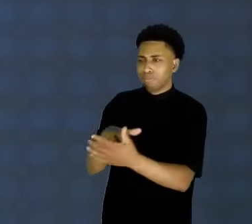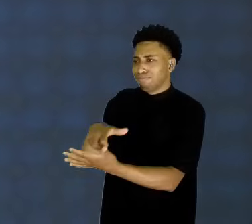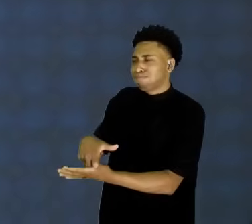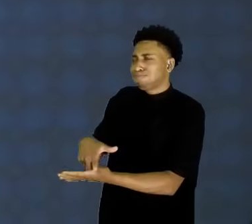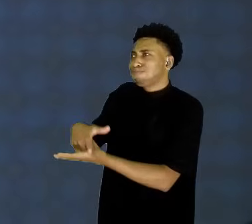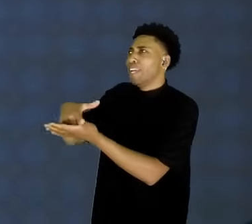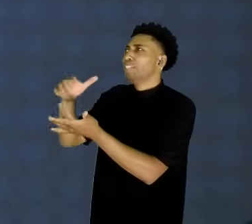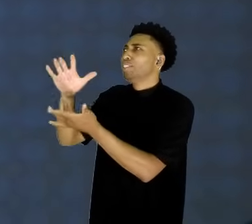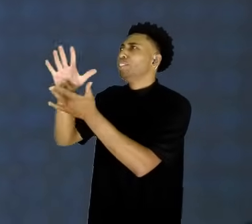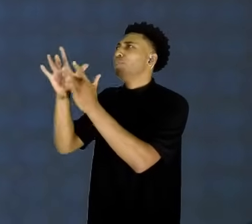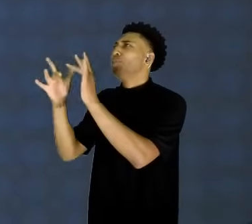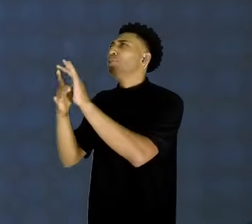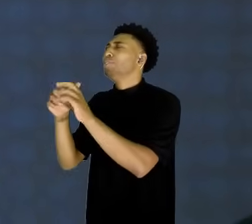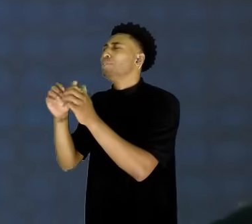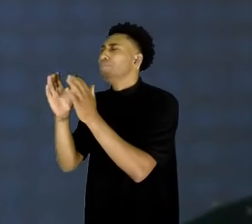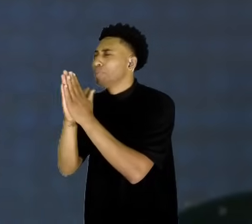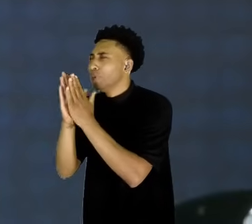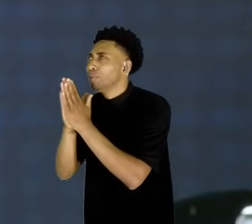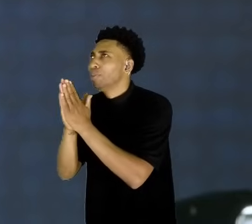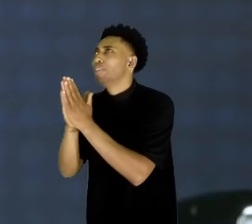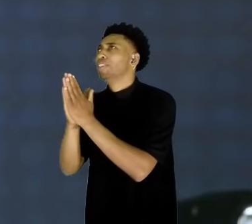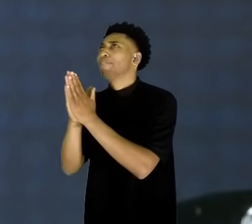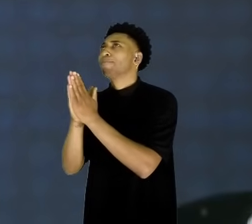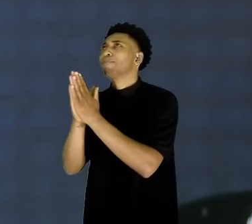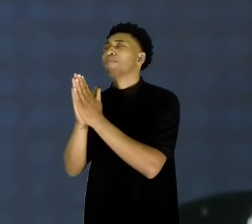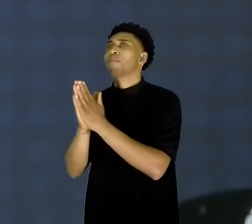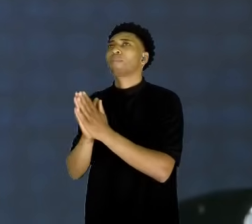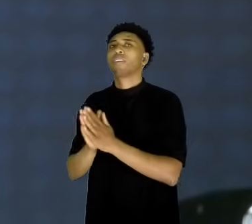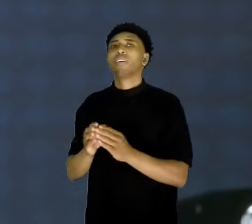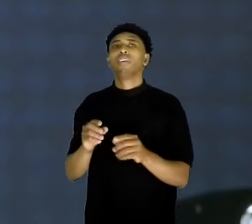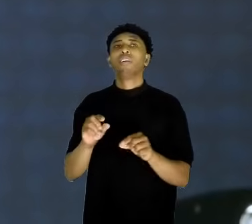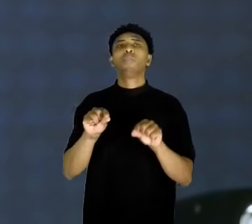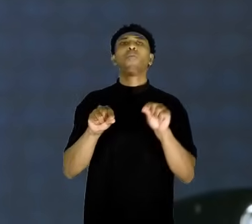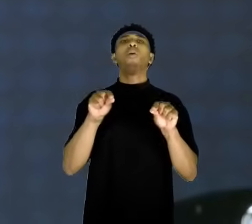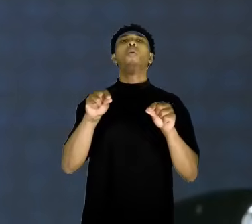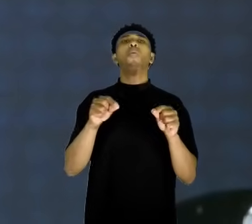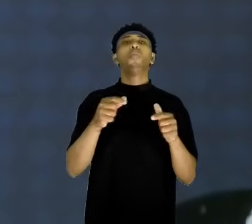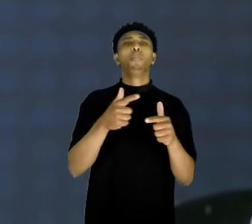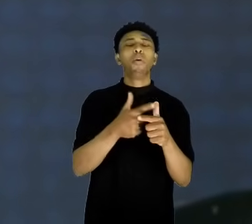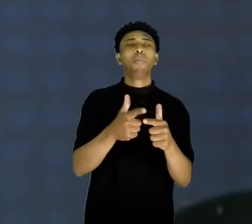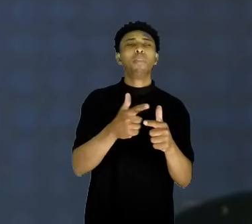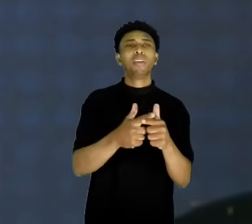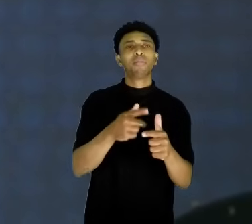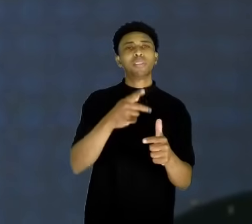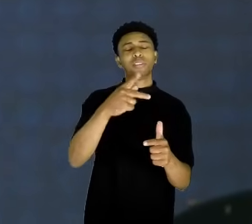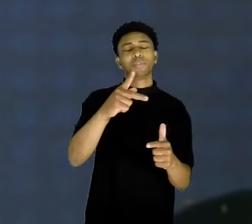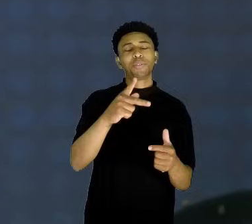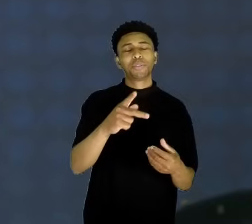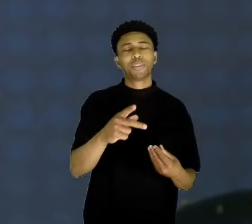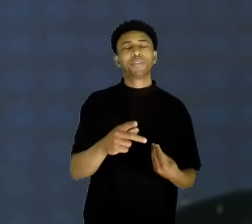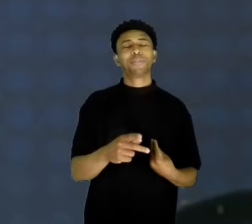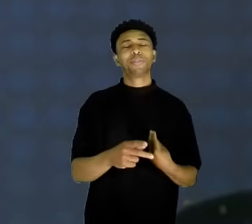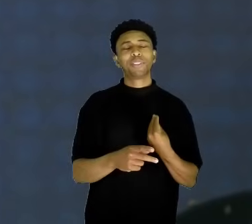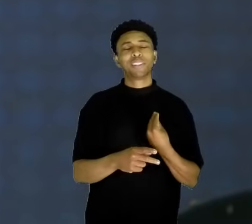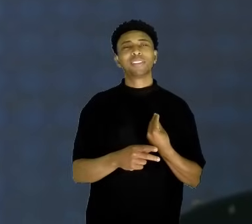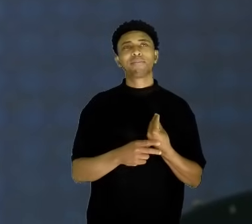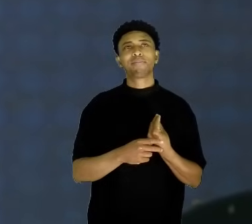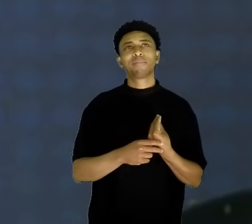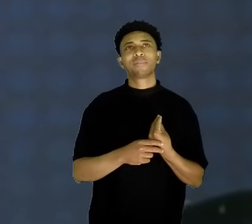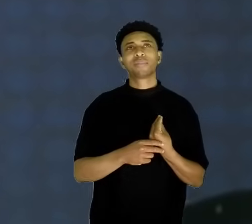Passe no teste do problema hoje. Qual é o seu problema? Diga que você vai crer. Diga para Deus: eu vou